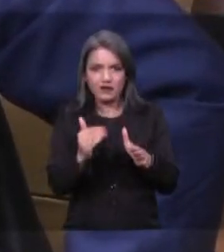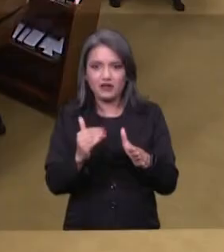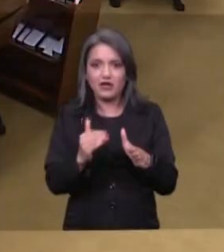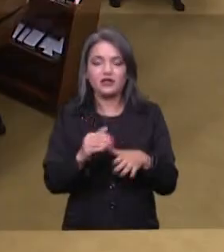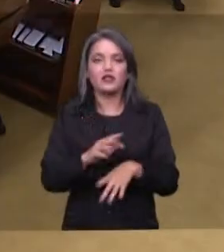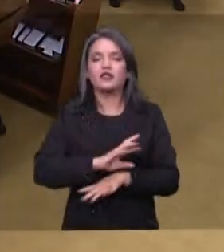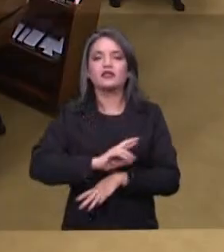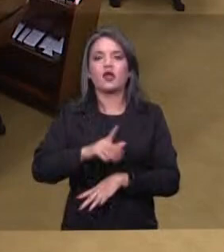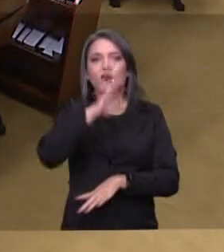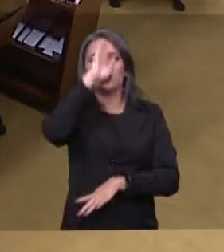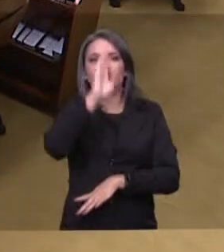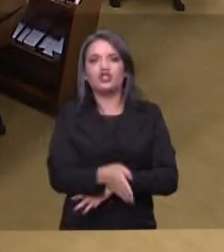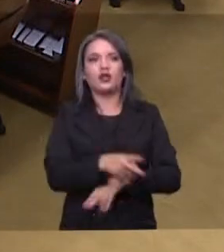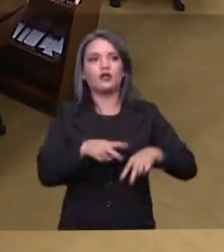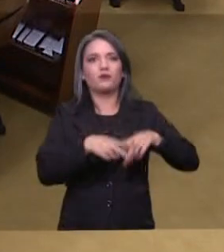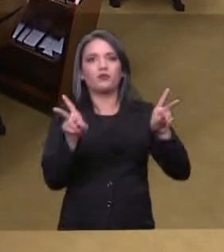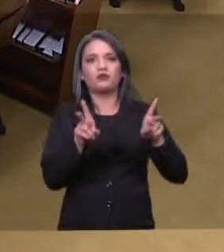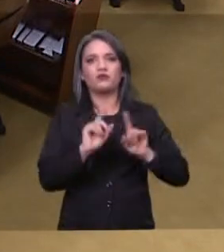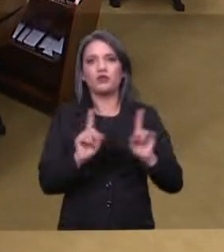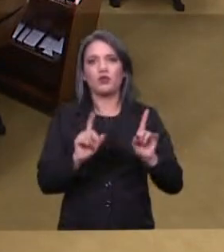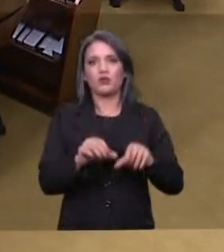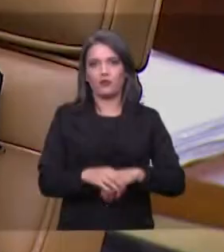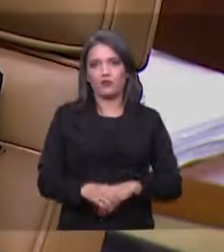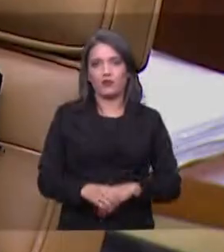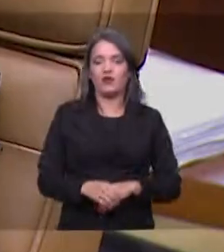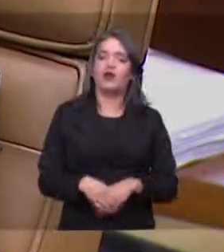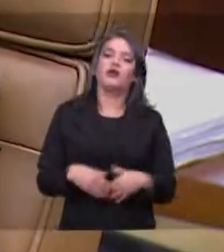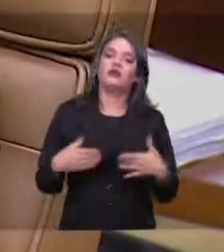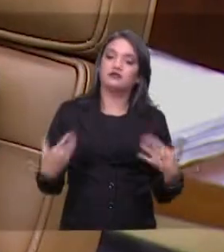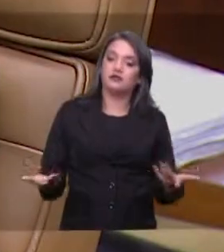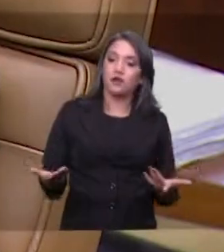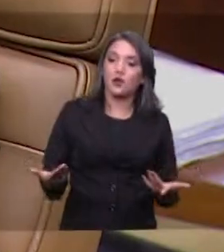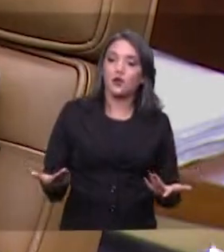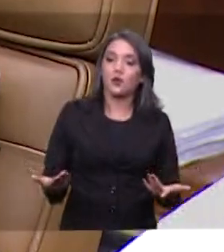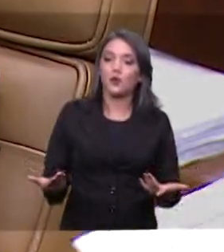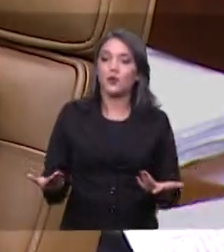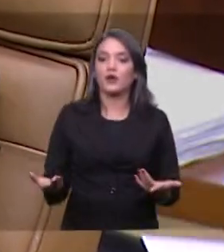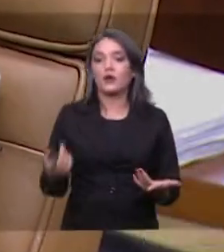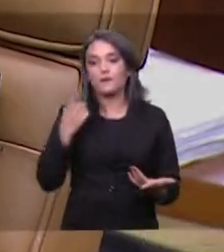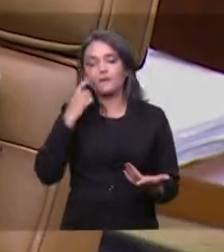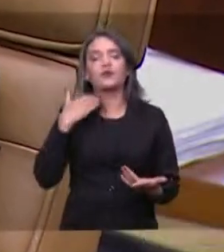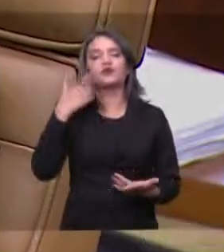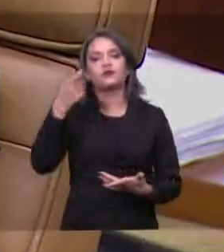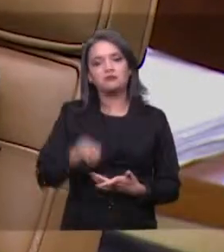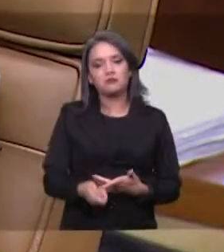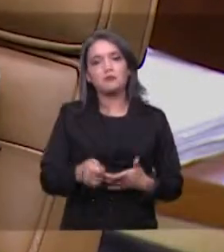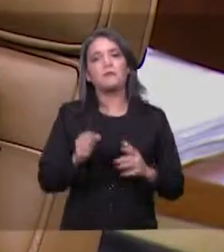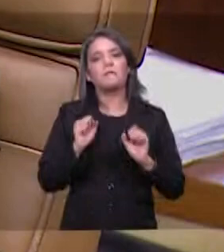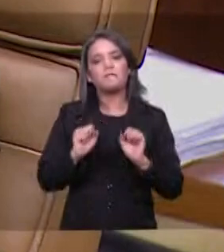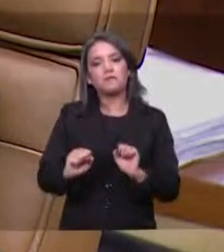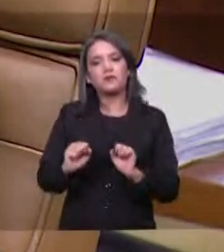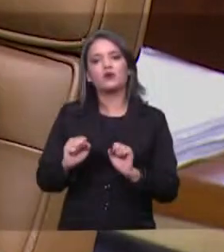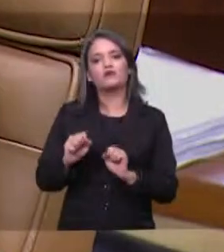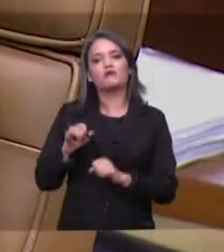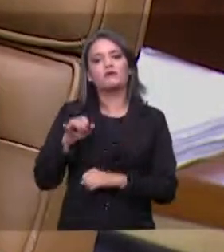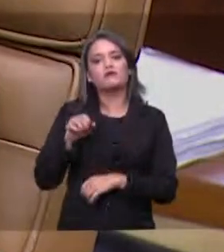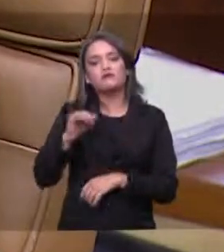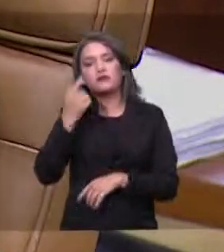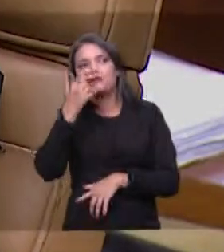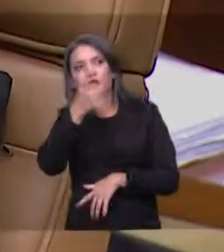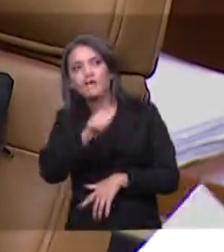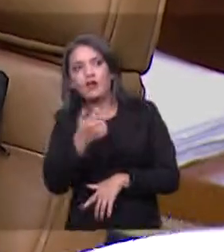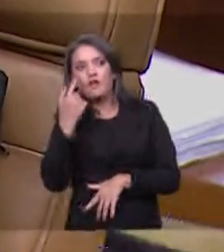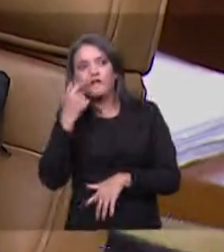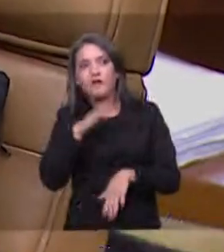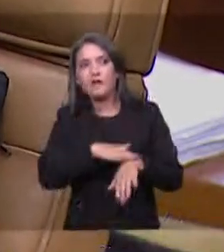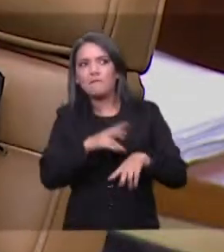eu acho interessante que aqui o ministro Dias Toffoli, presidente, o juiz pode dizer de forma fundamentada, reconhecendo a necessidade de novas